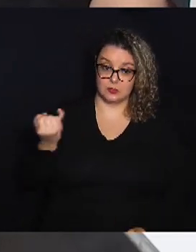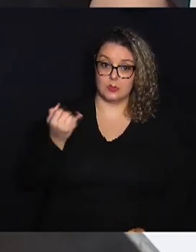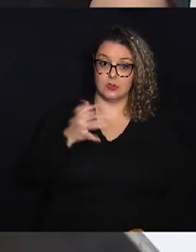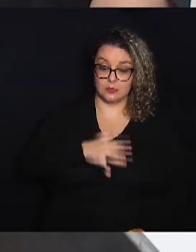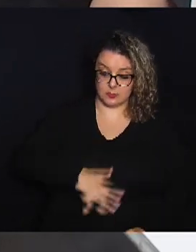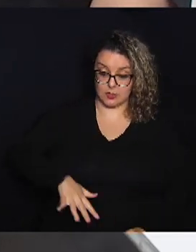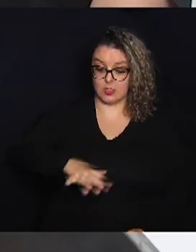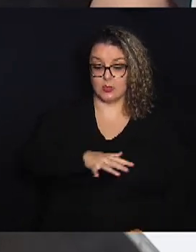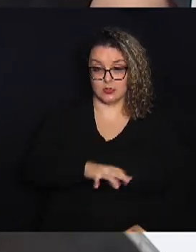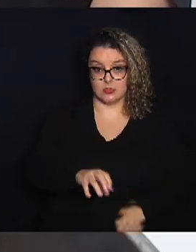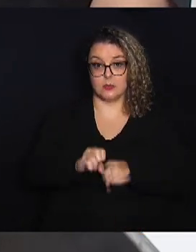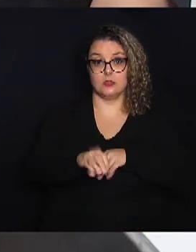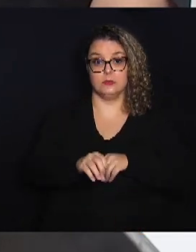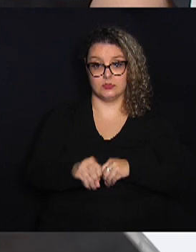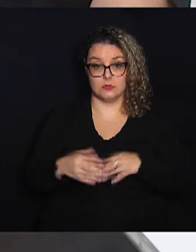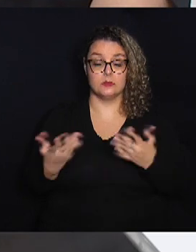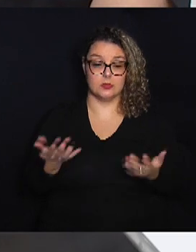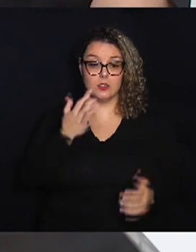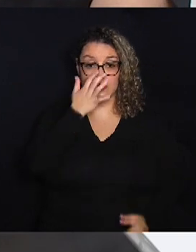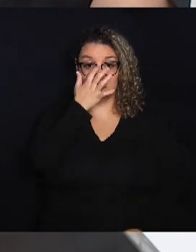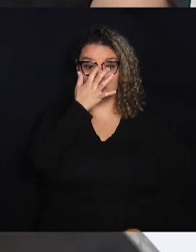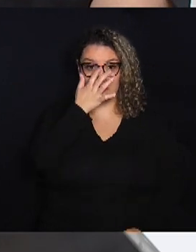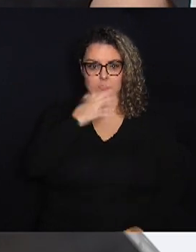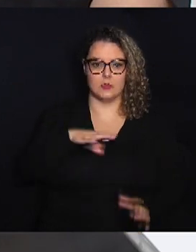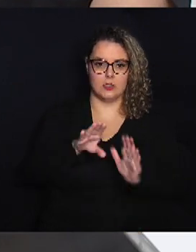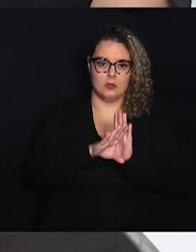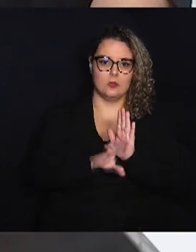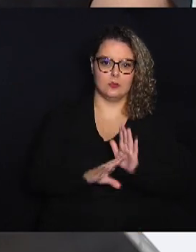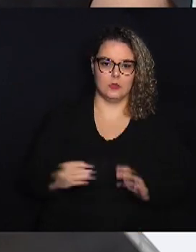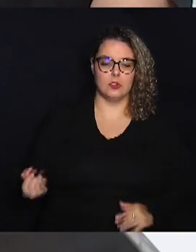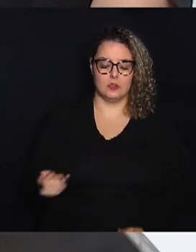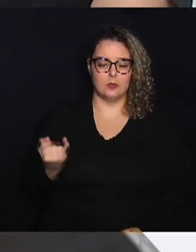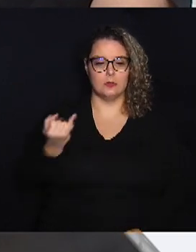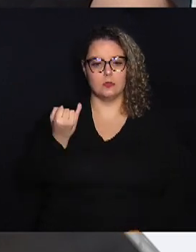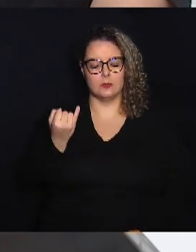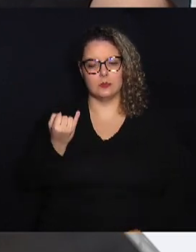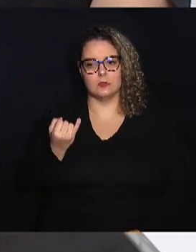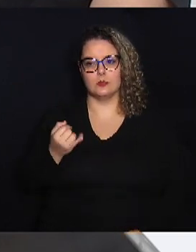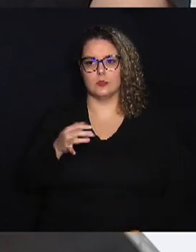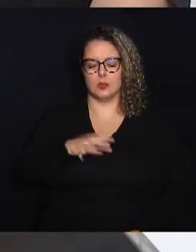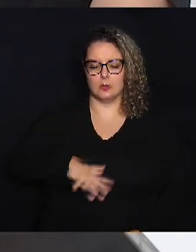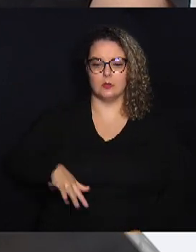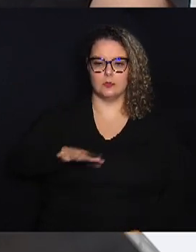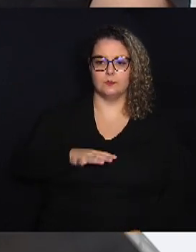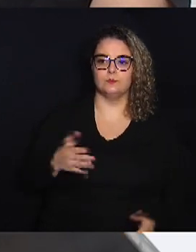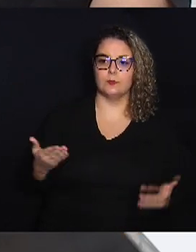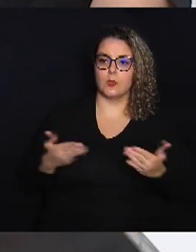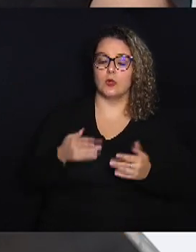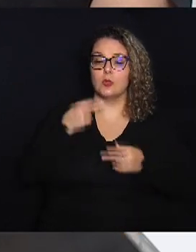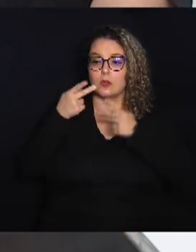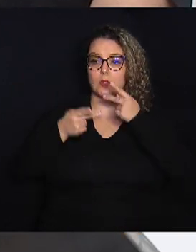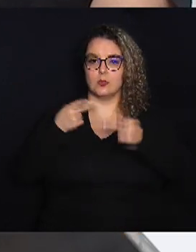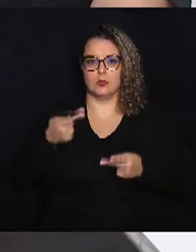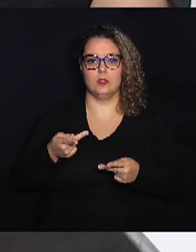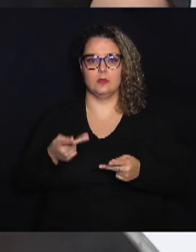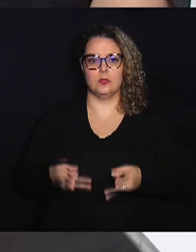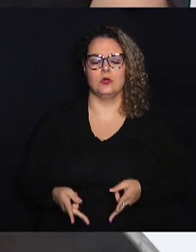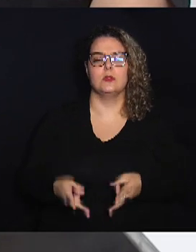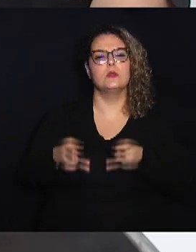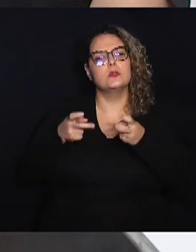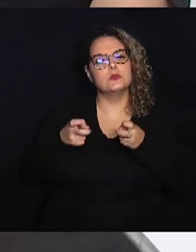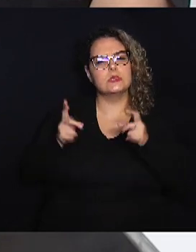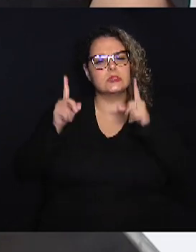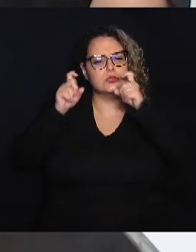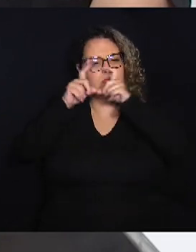da educação, né? É um quadro realmente muito interessante nesse aspecto. E hoje a gente vai falar sobre identificação,